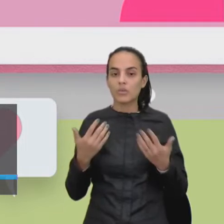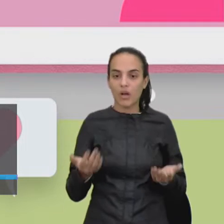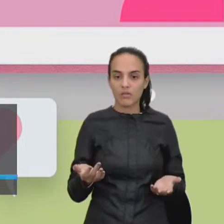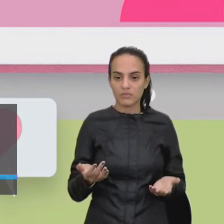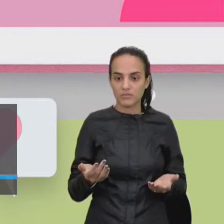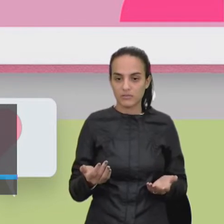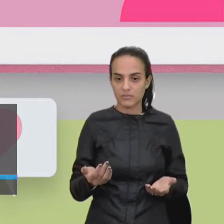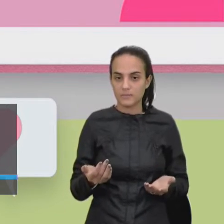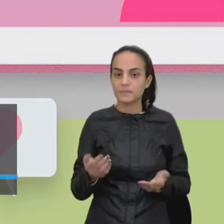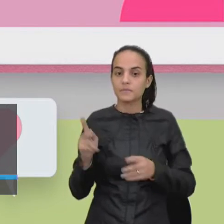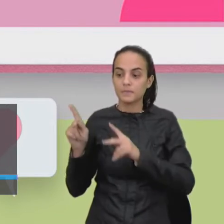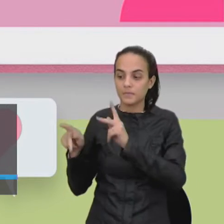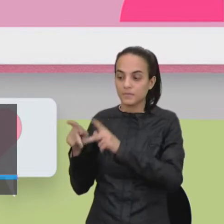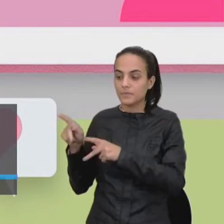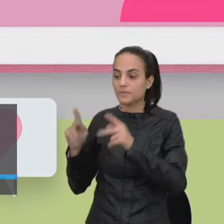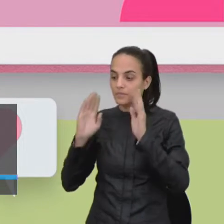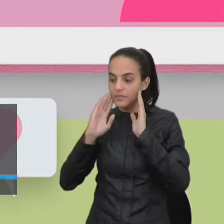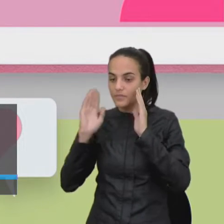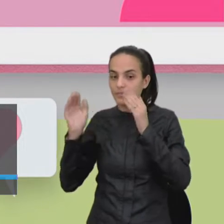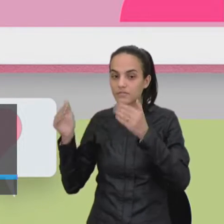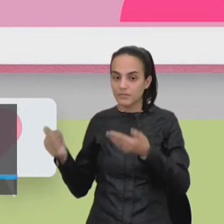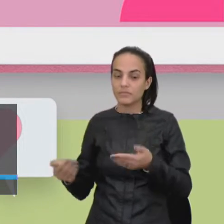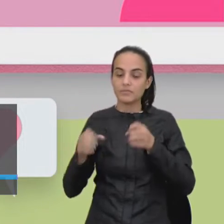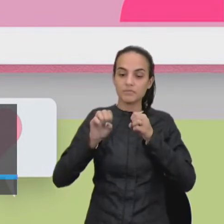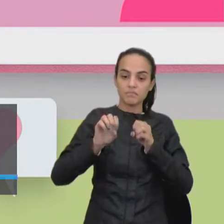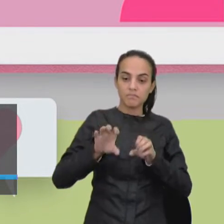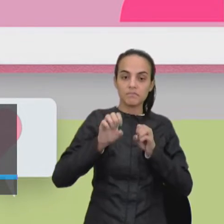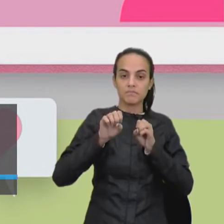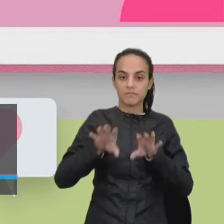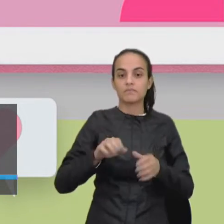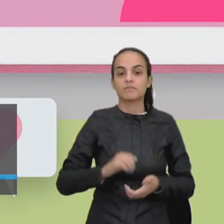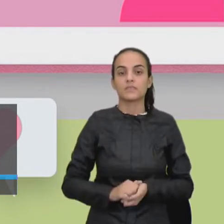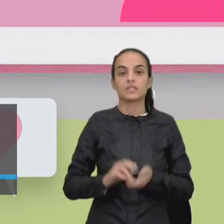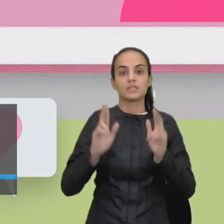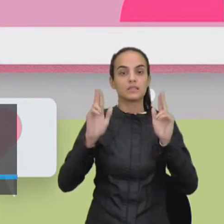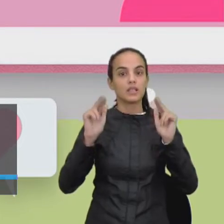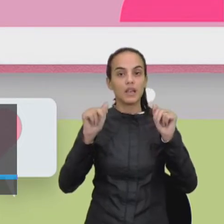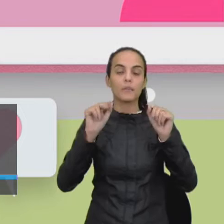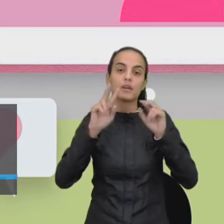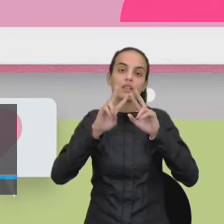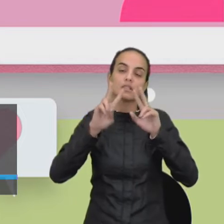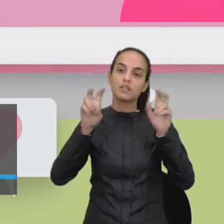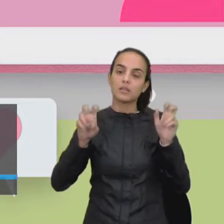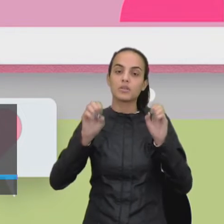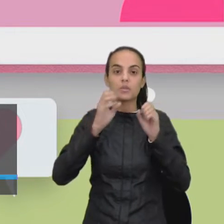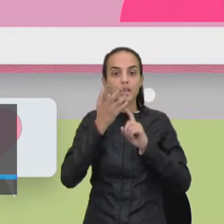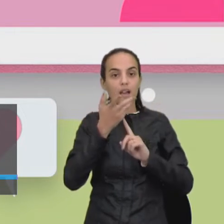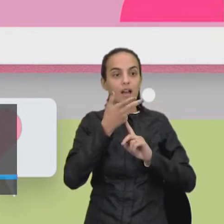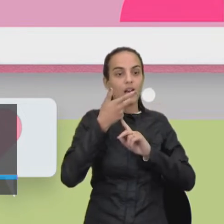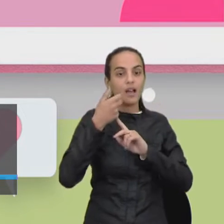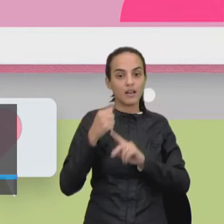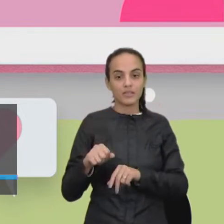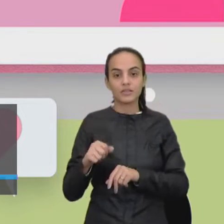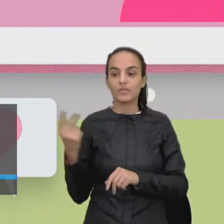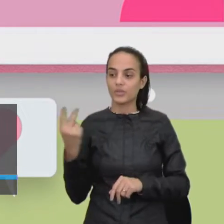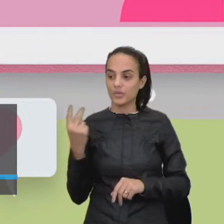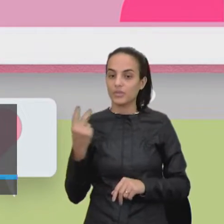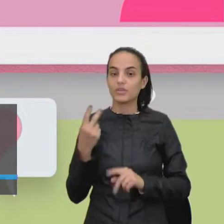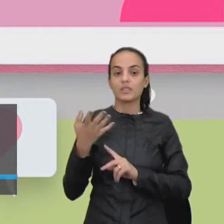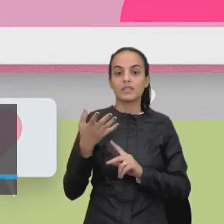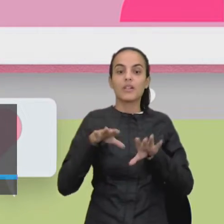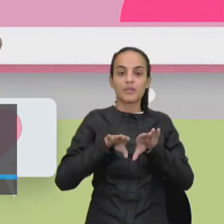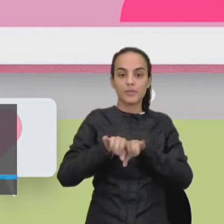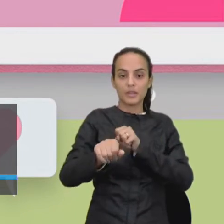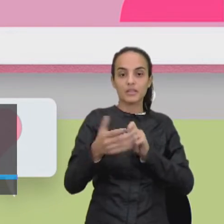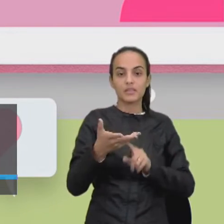o público-alvo da educação, dos influencers que falam sobre educação, que falam sobre arte, porque nós dois somos formados aí em